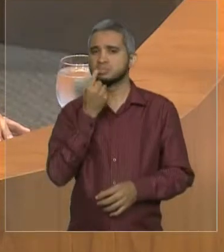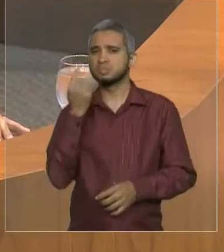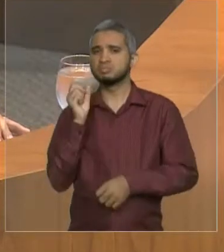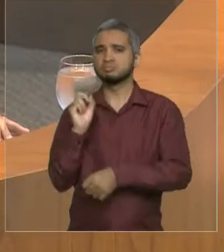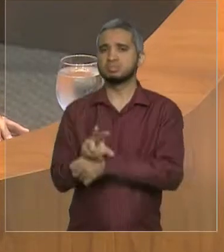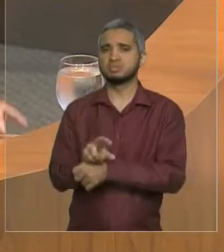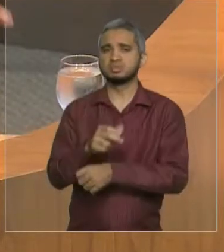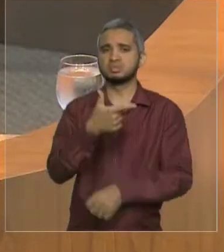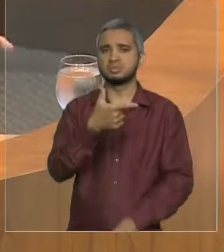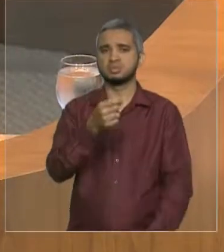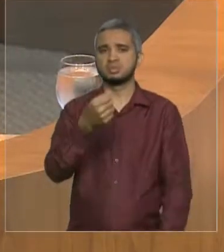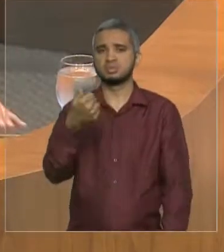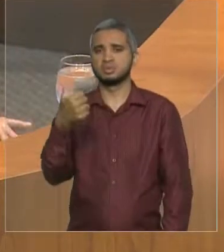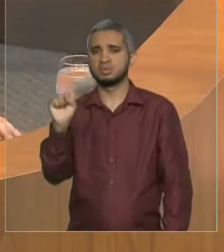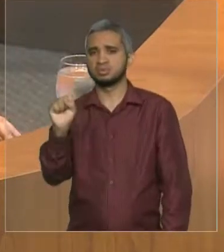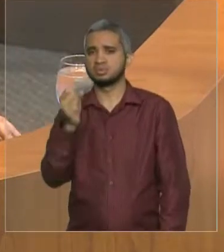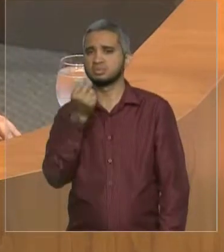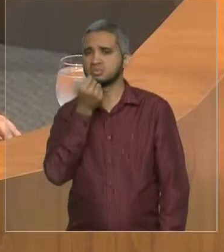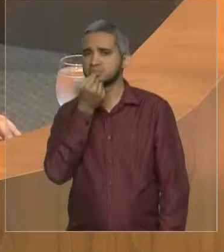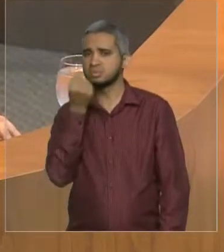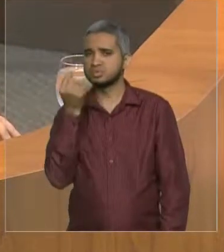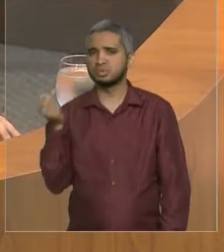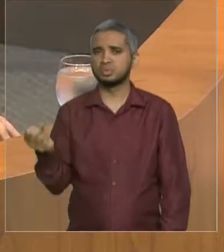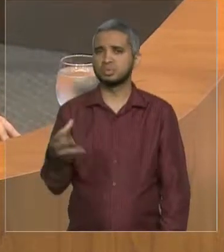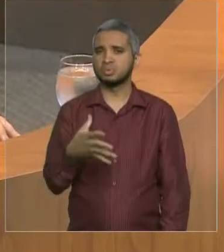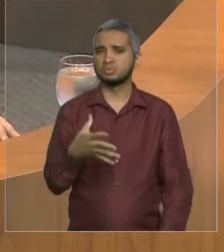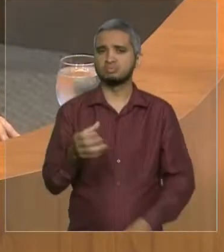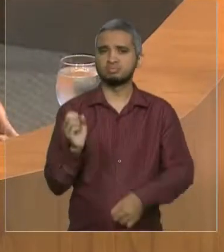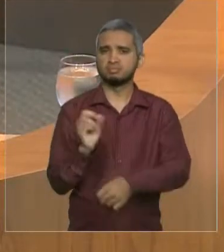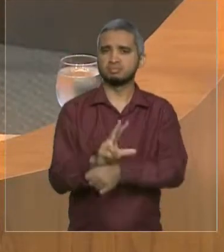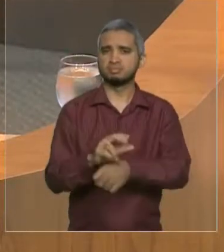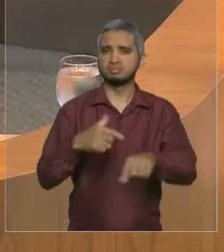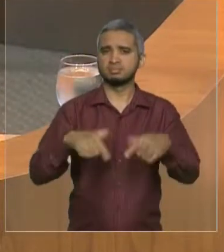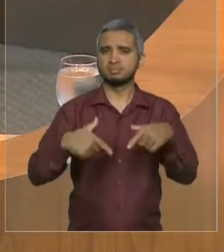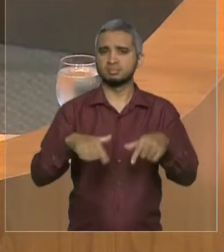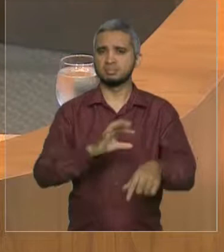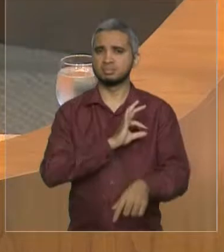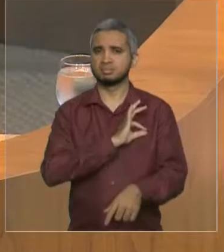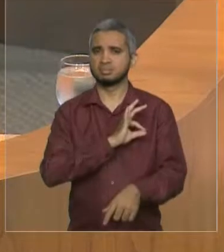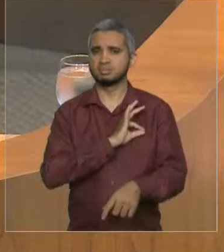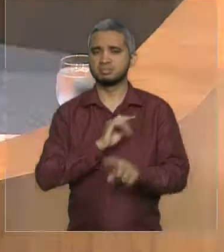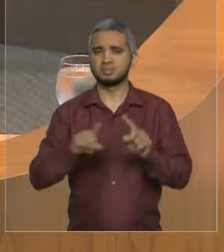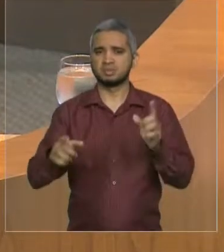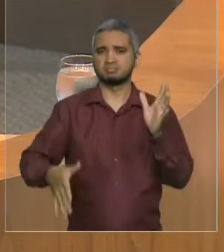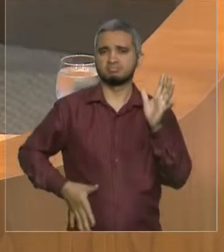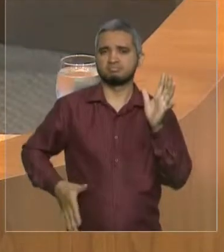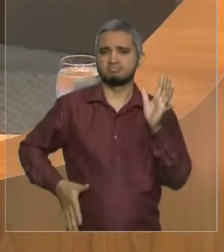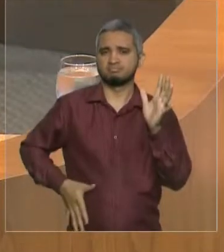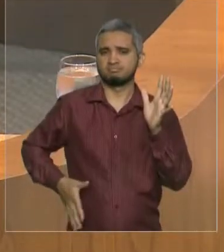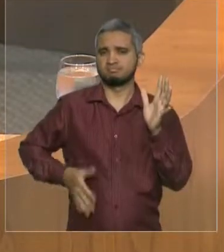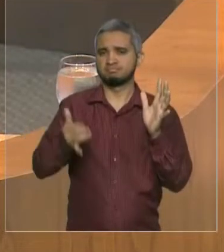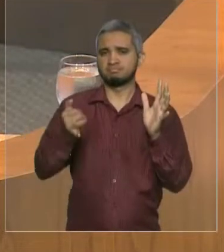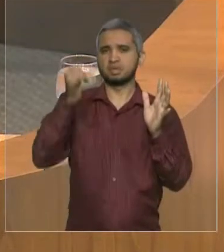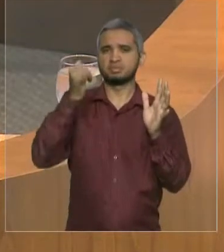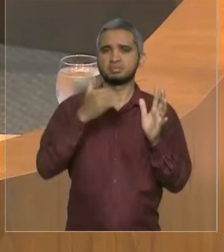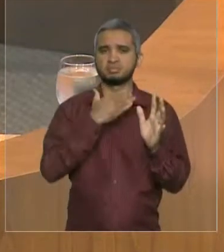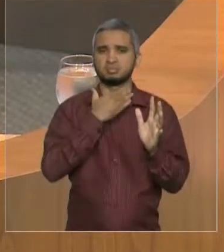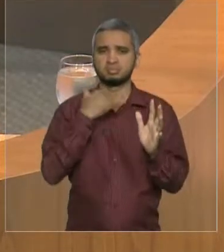vida para a criminalidade no estado do Maranhão. E, nas últimas 24 horas na cidade de